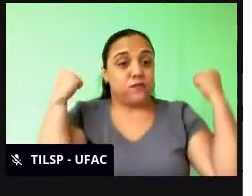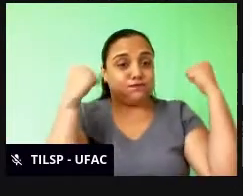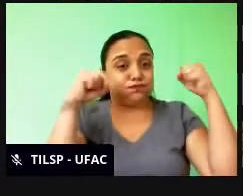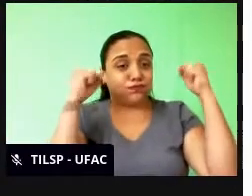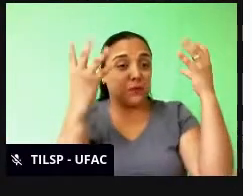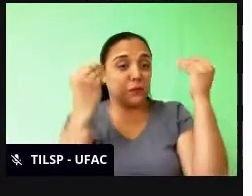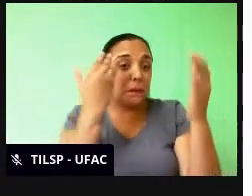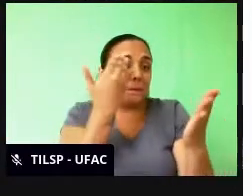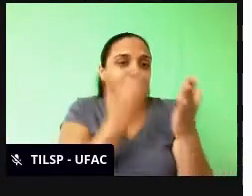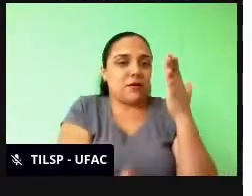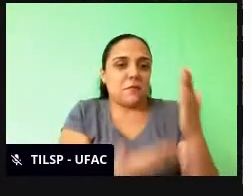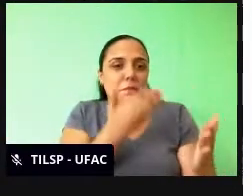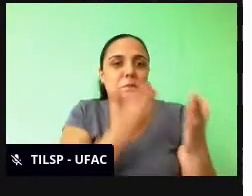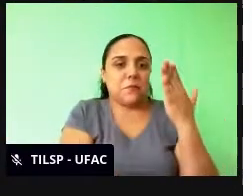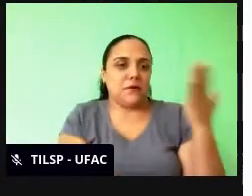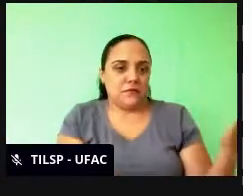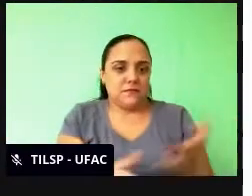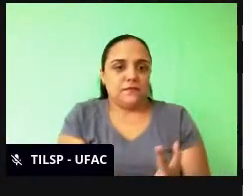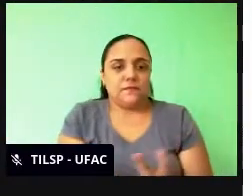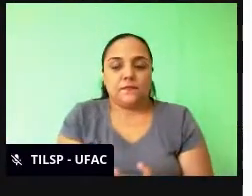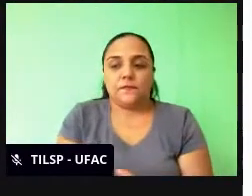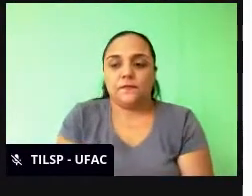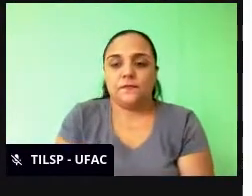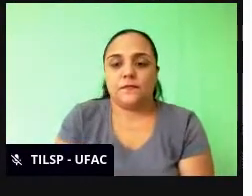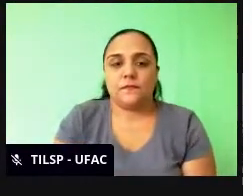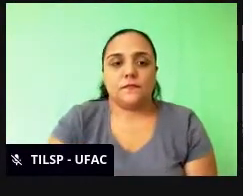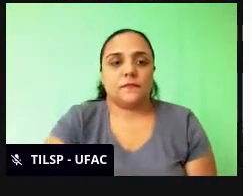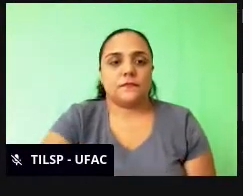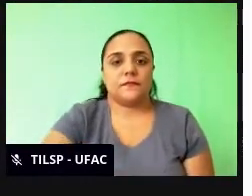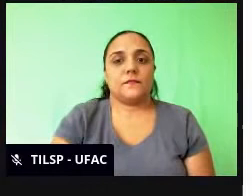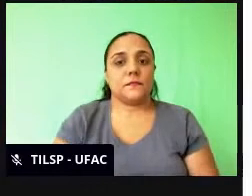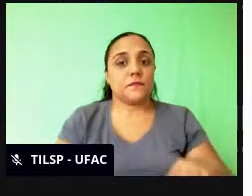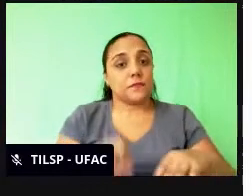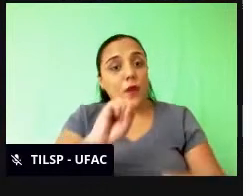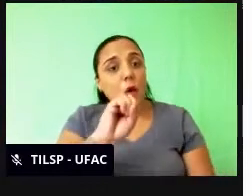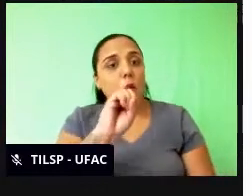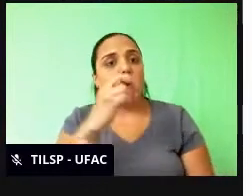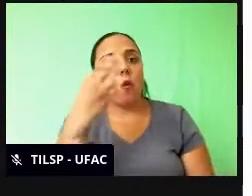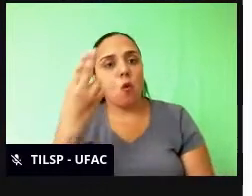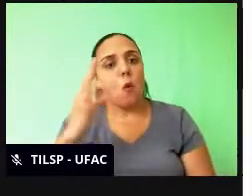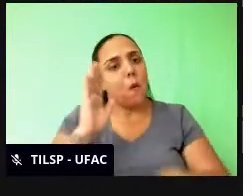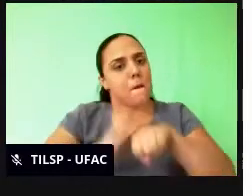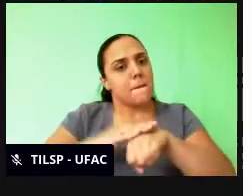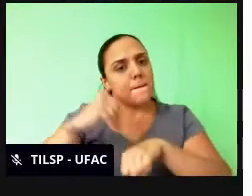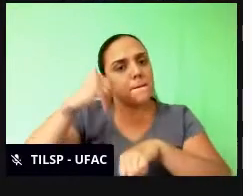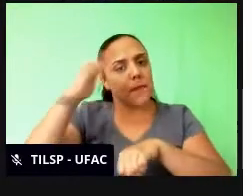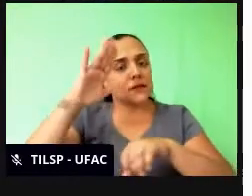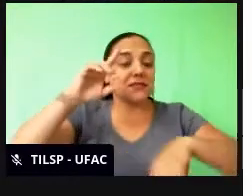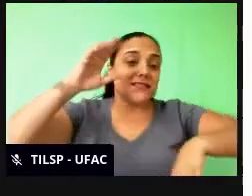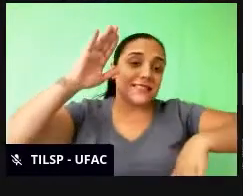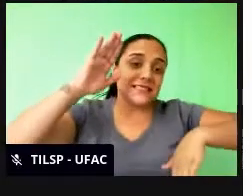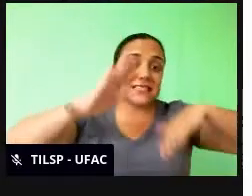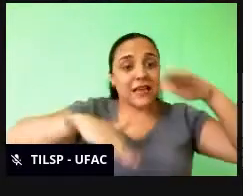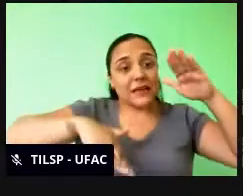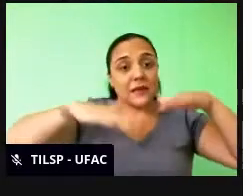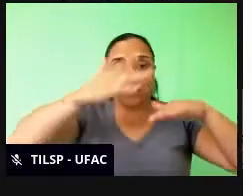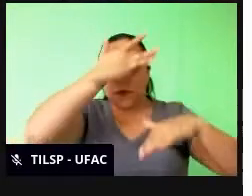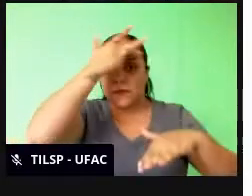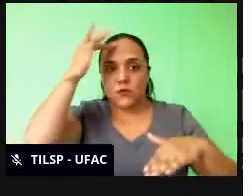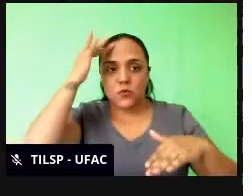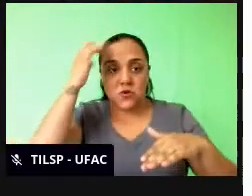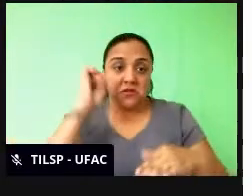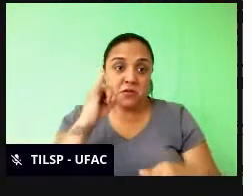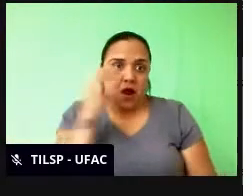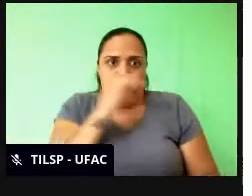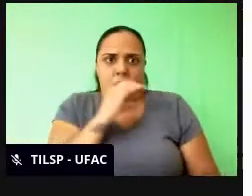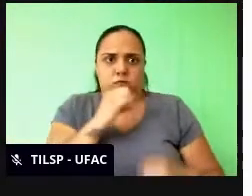sessão ele é de 600 a 1.200 quilocalorias, ou mais, depende do que, gente? Da intensidade do